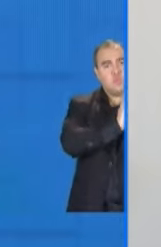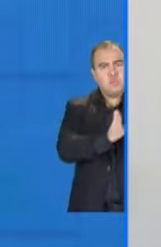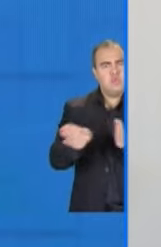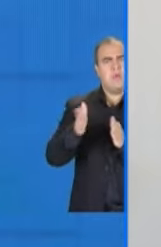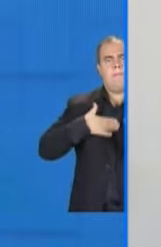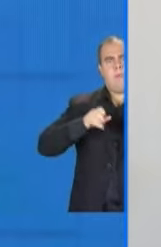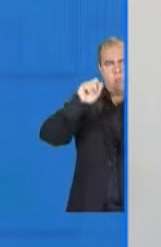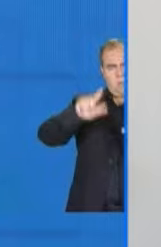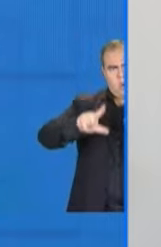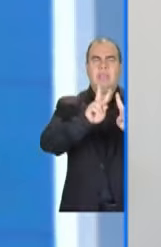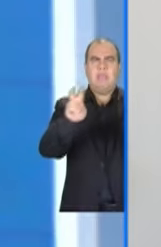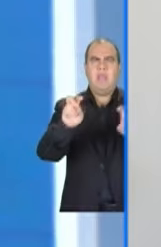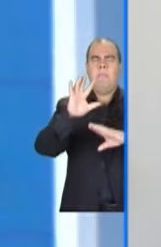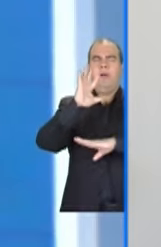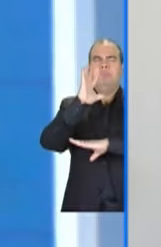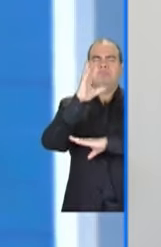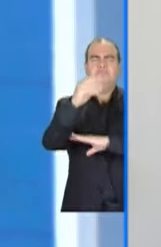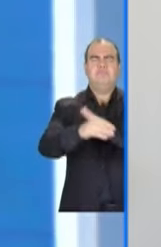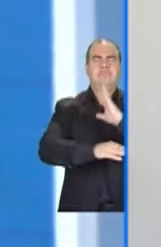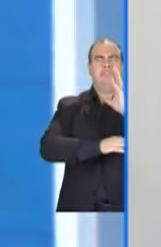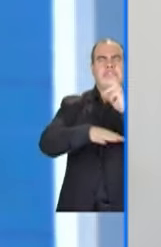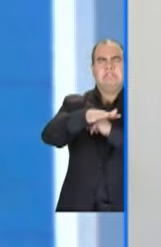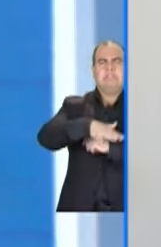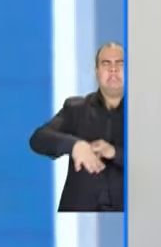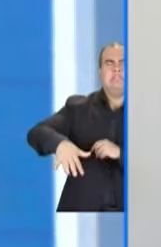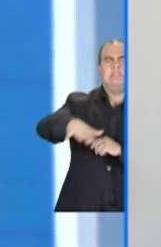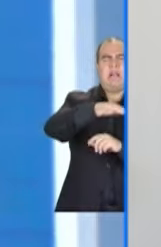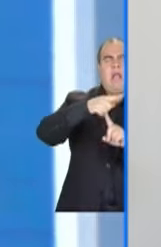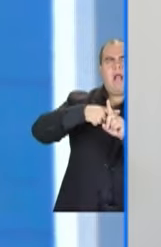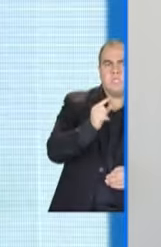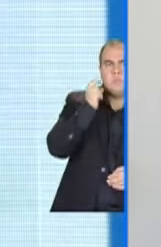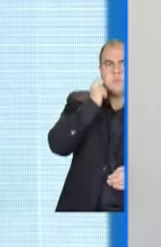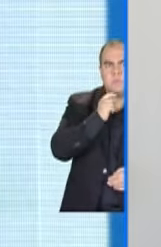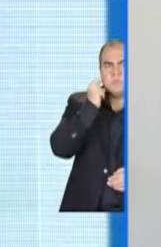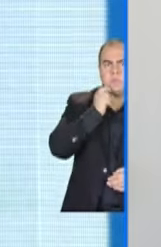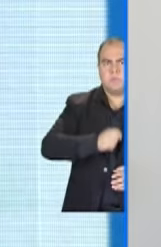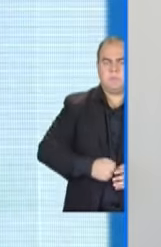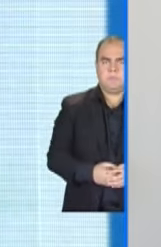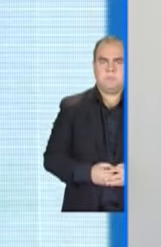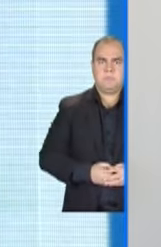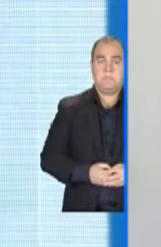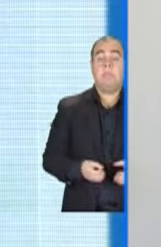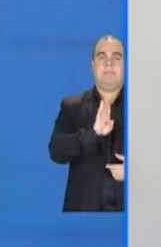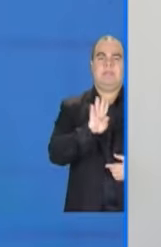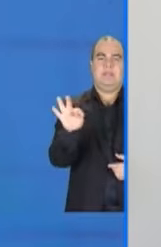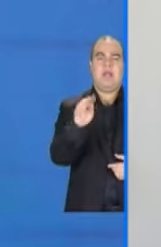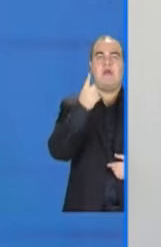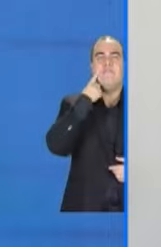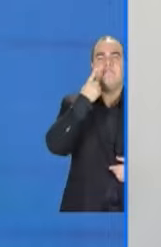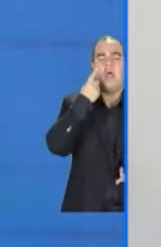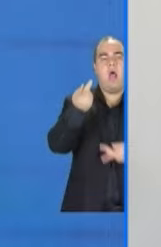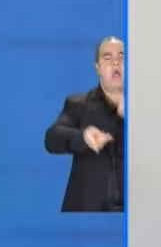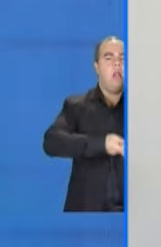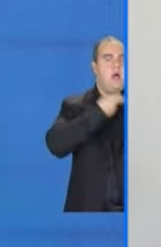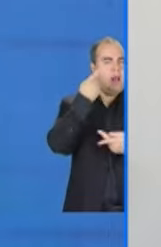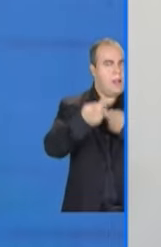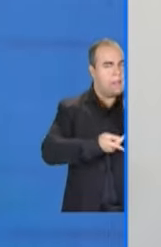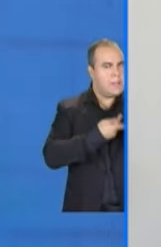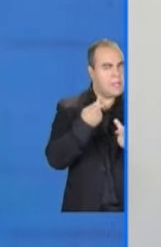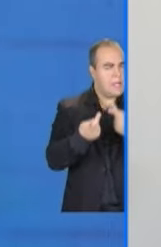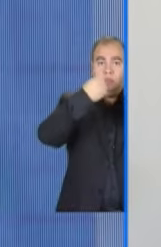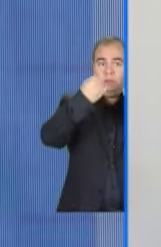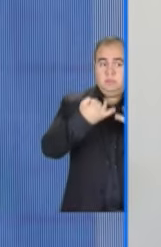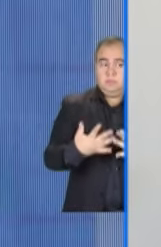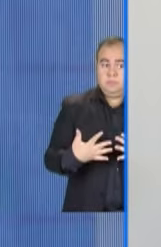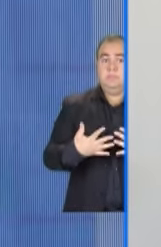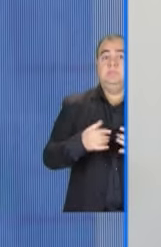Marçal, o Nunes estando no centro, lhe garante essa baixa rejeição, né? Ele é visto como mais próximo